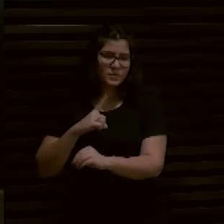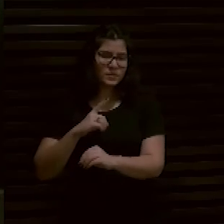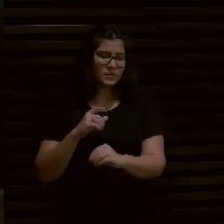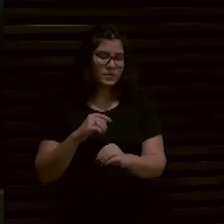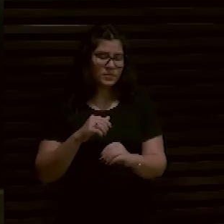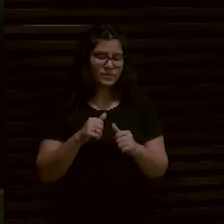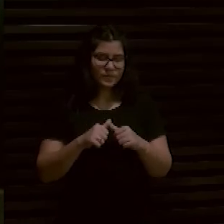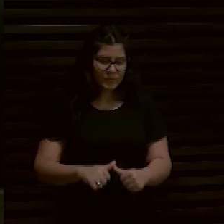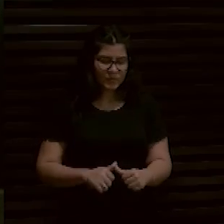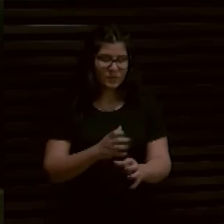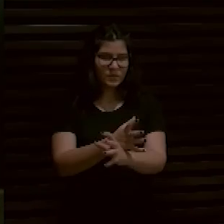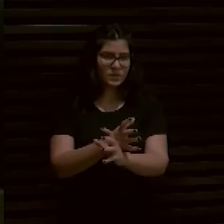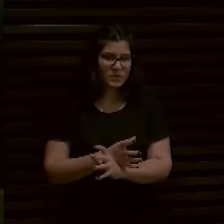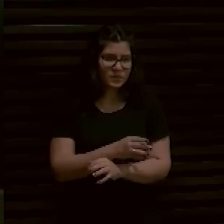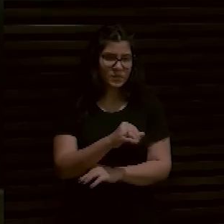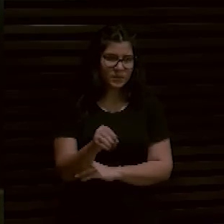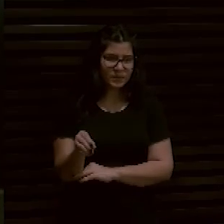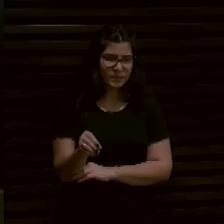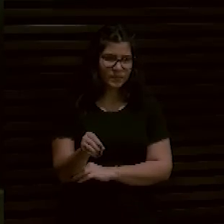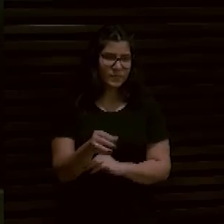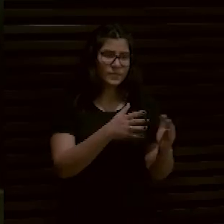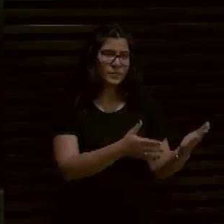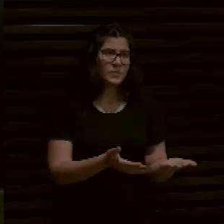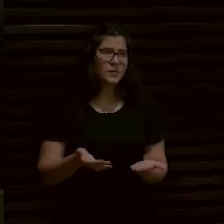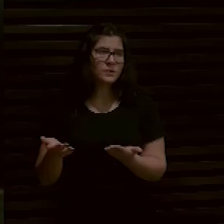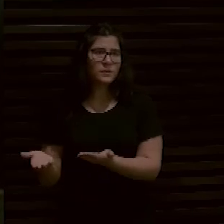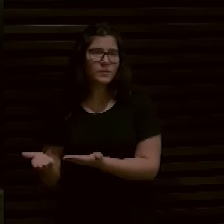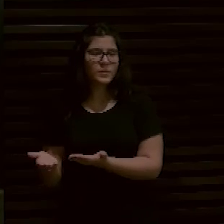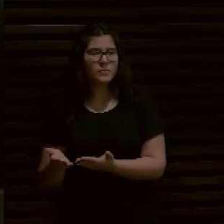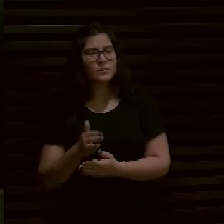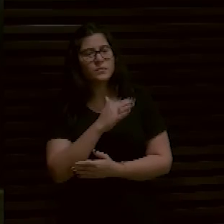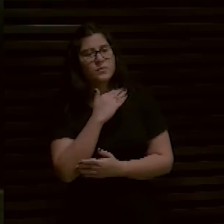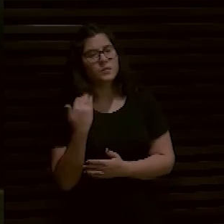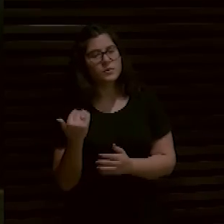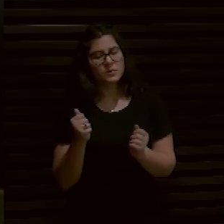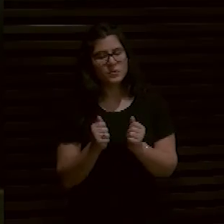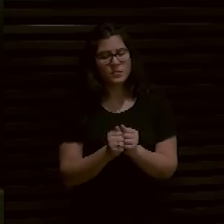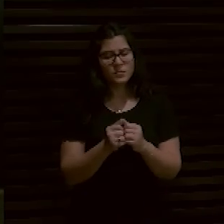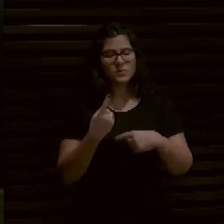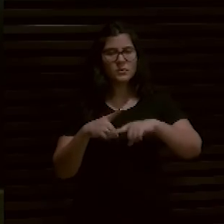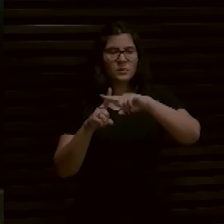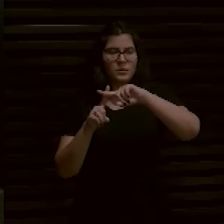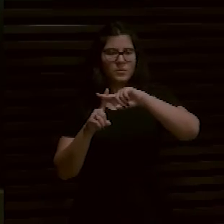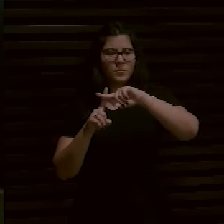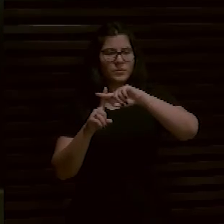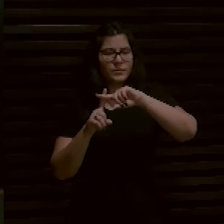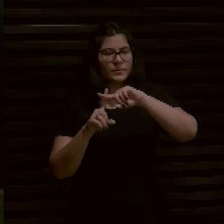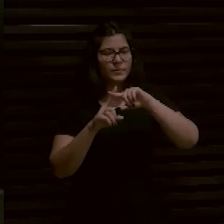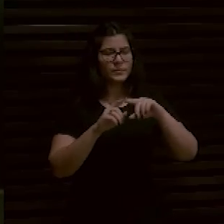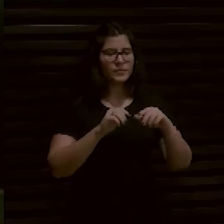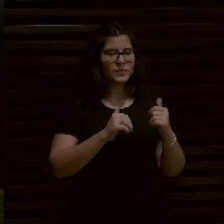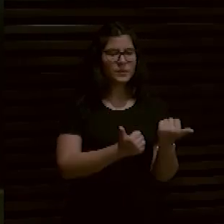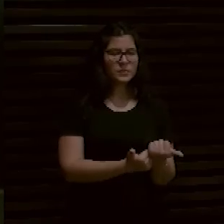deserto e ter te incluído naquela morte com ele na cruz. Por ele ter substituído